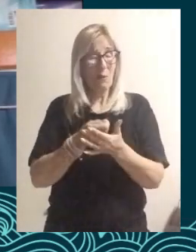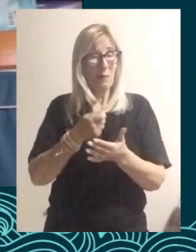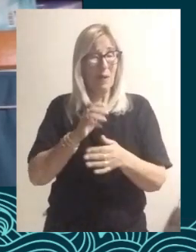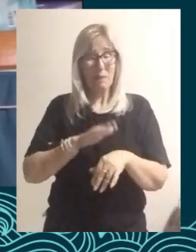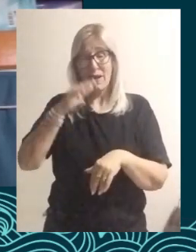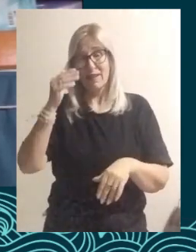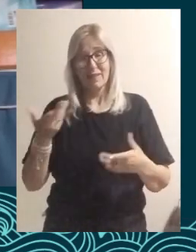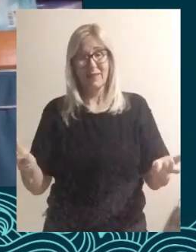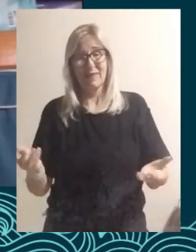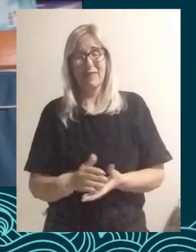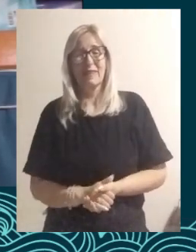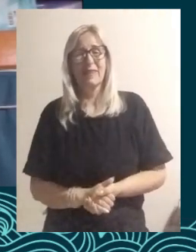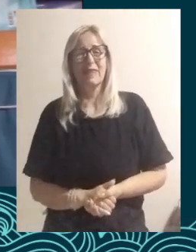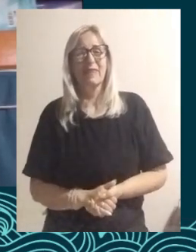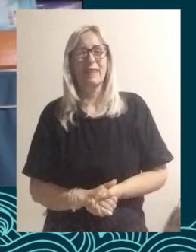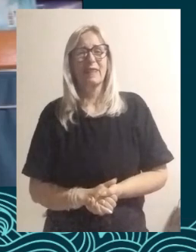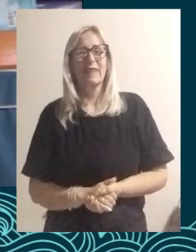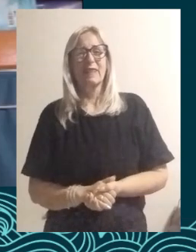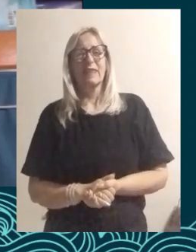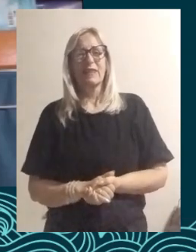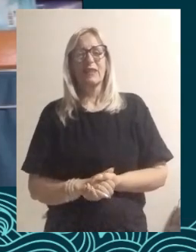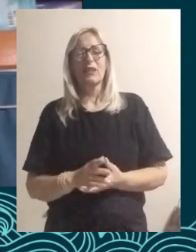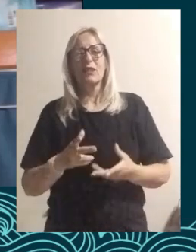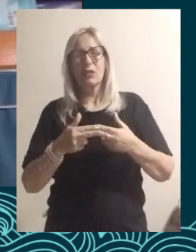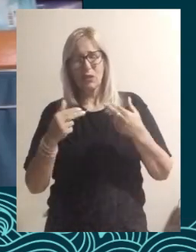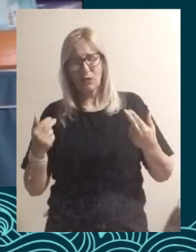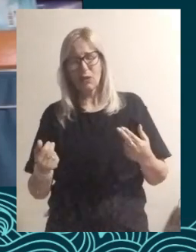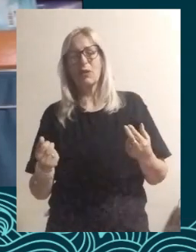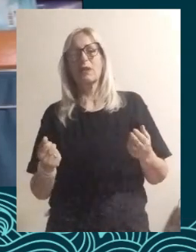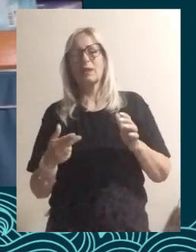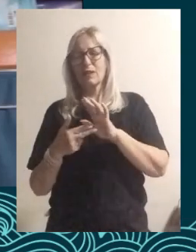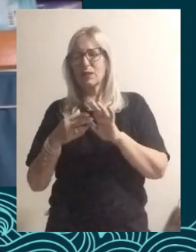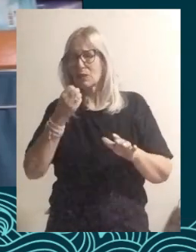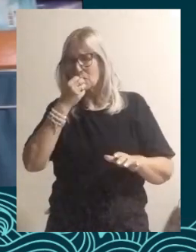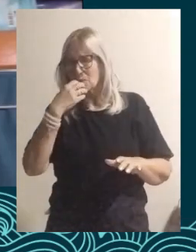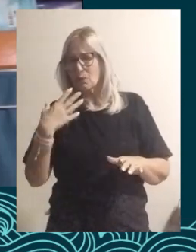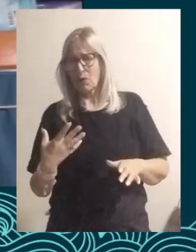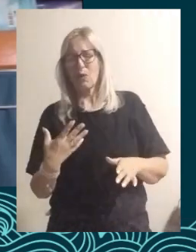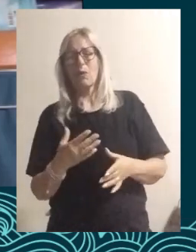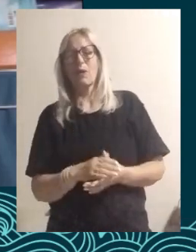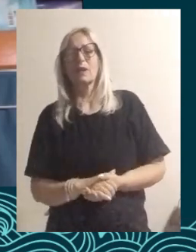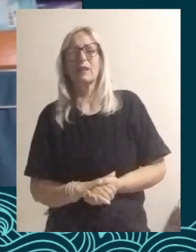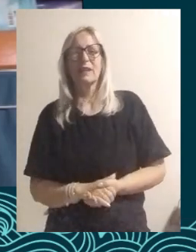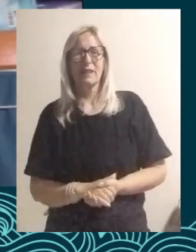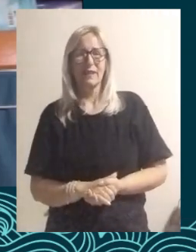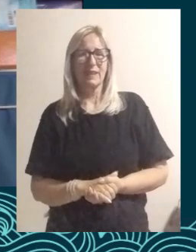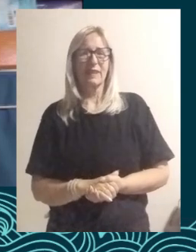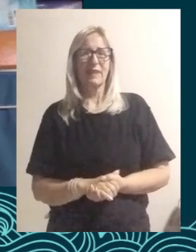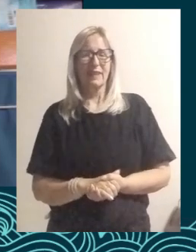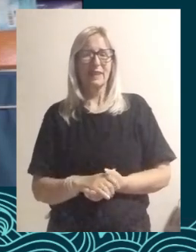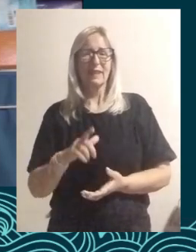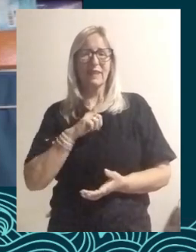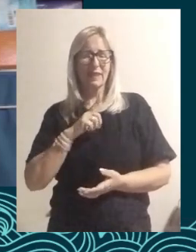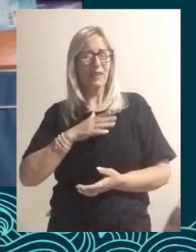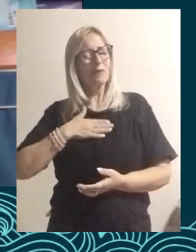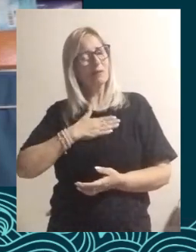não passam por ter que comprar mais, eu acho que são coisas que podem ser fontes muito, muito